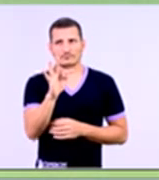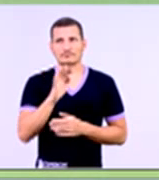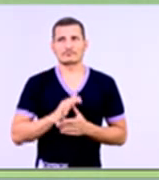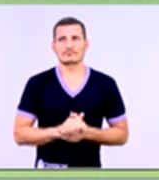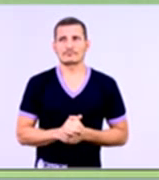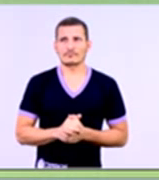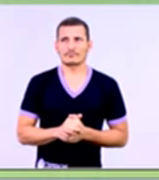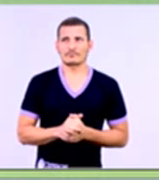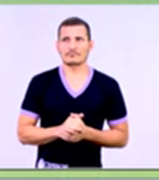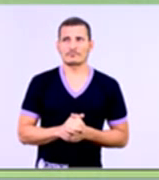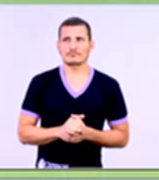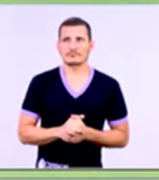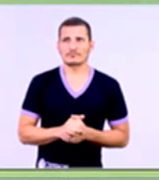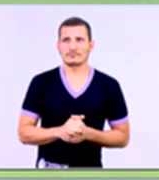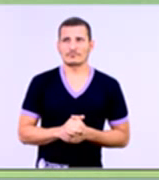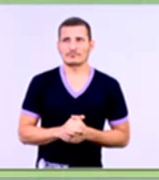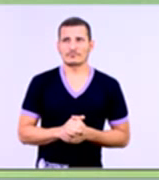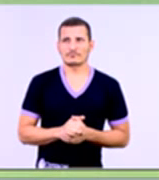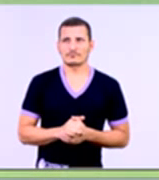transferindo